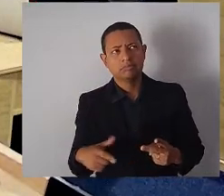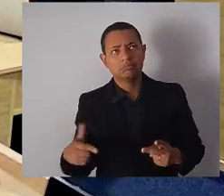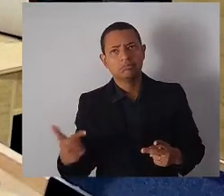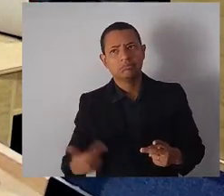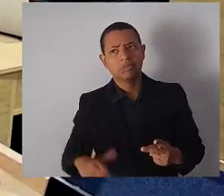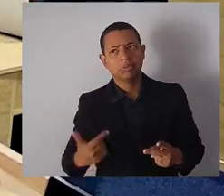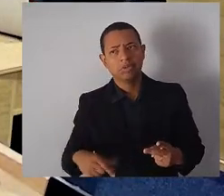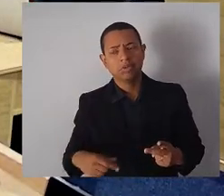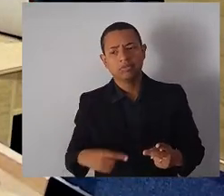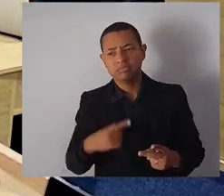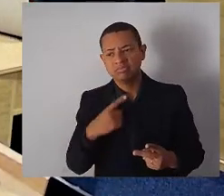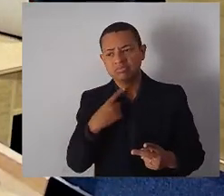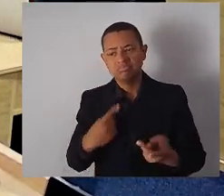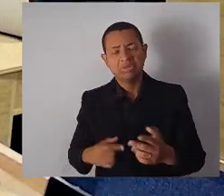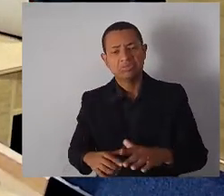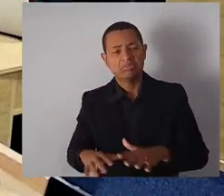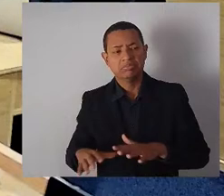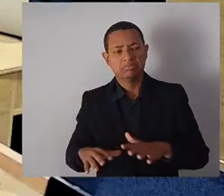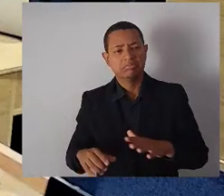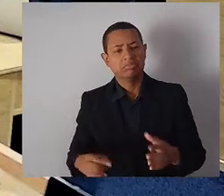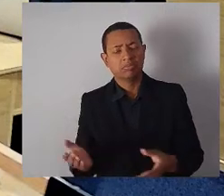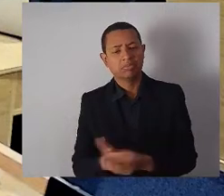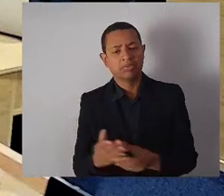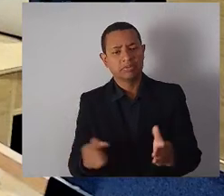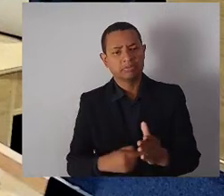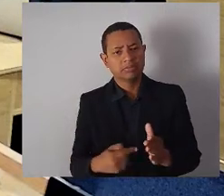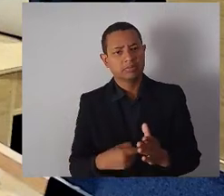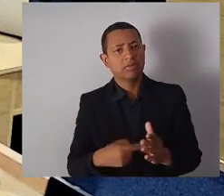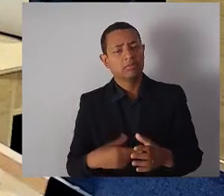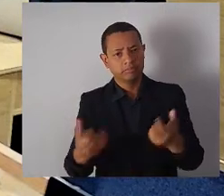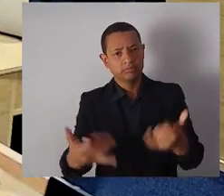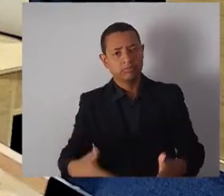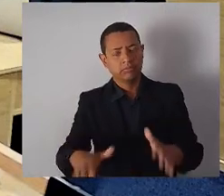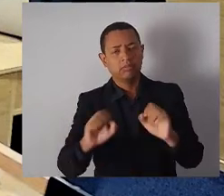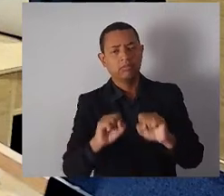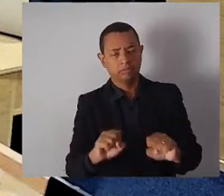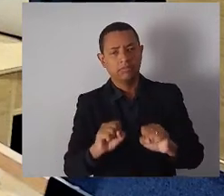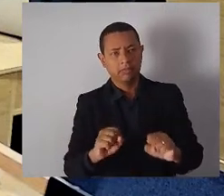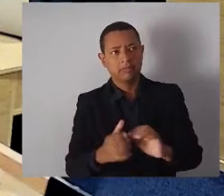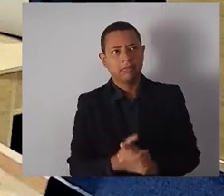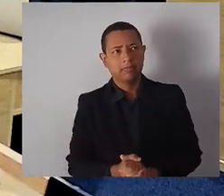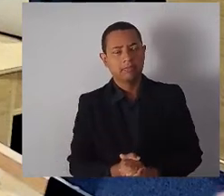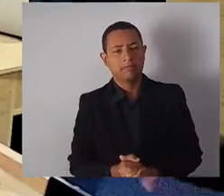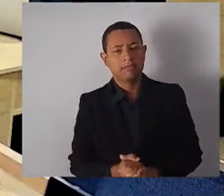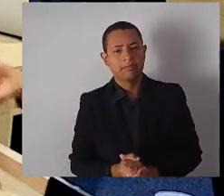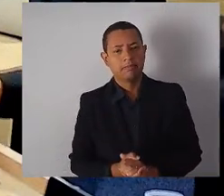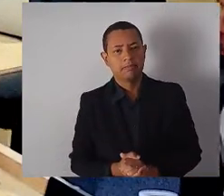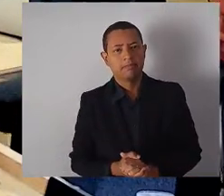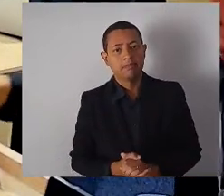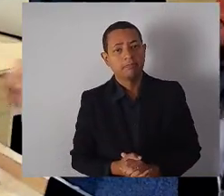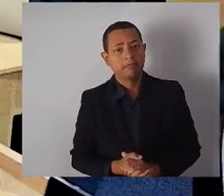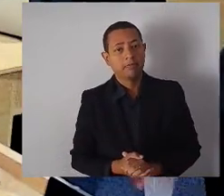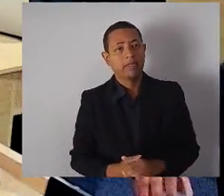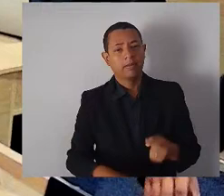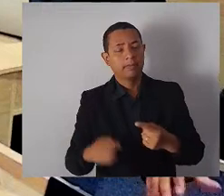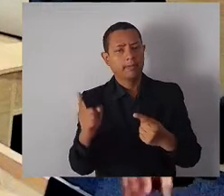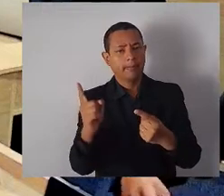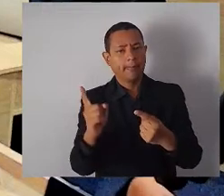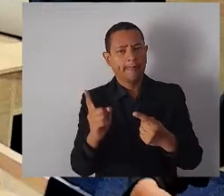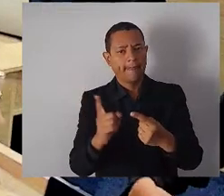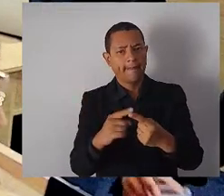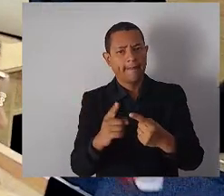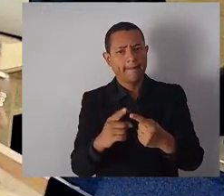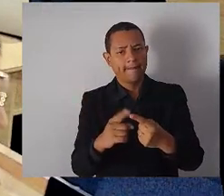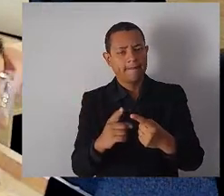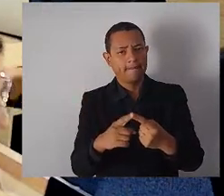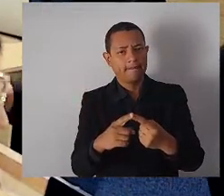no sentido de utilidade prática do processo. E passo a explicar. Na primeira ação do